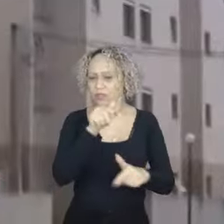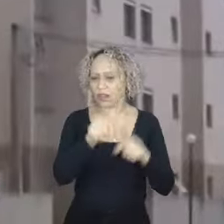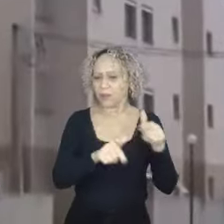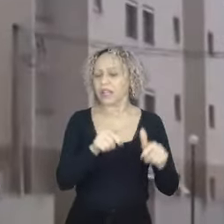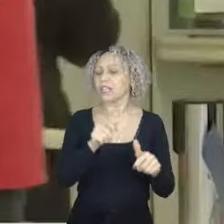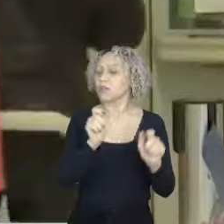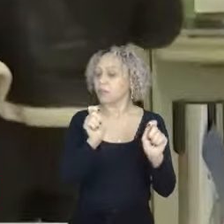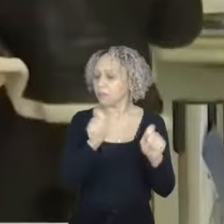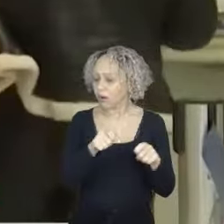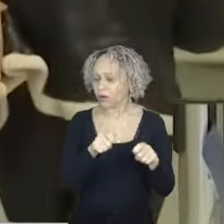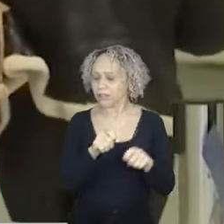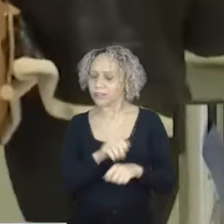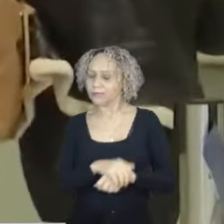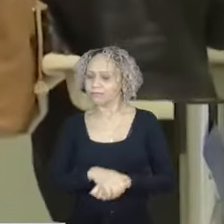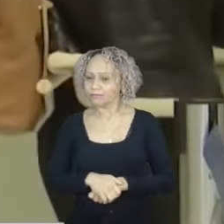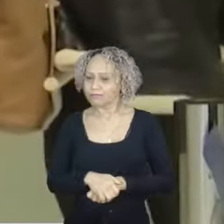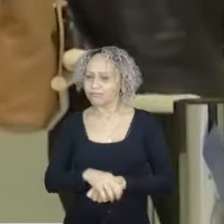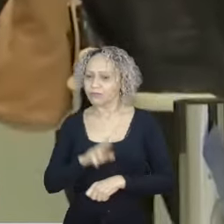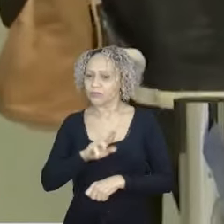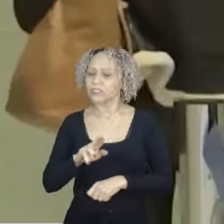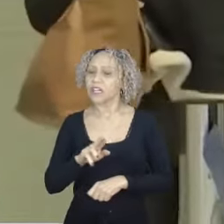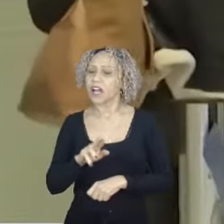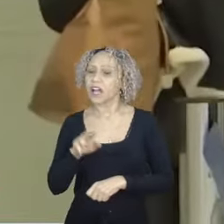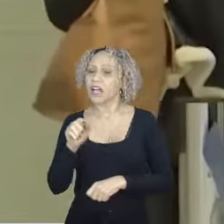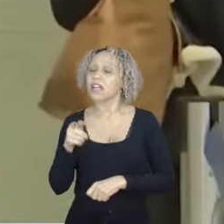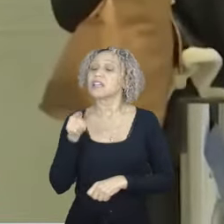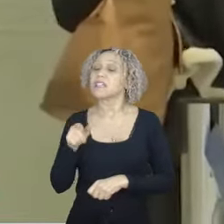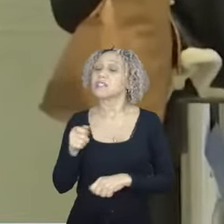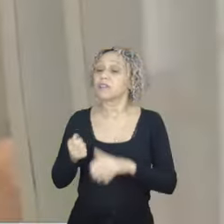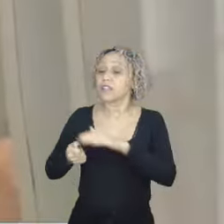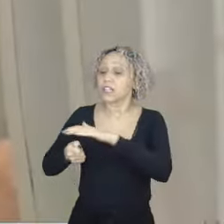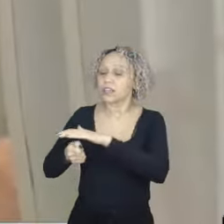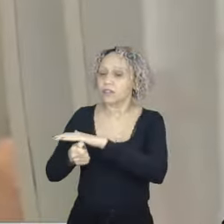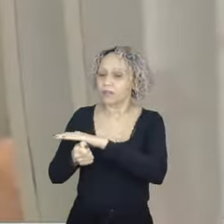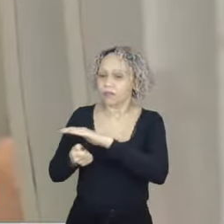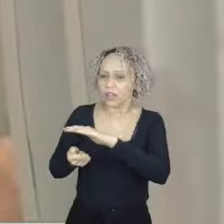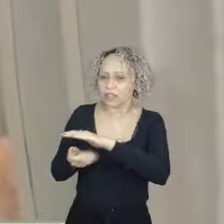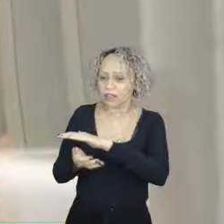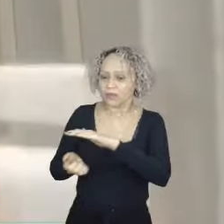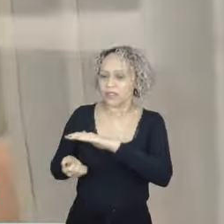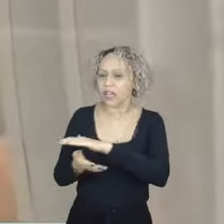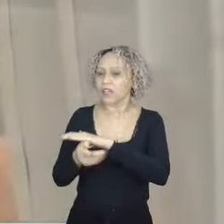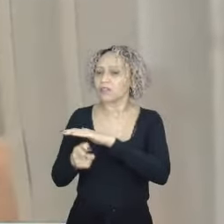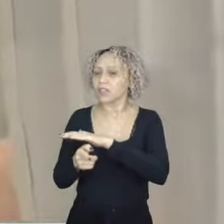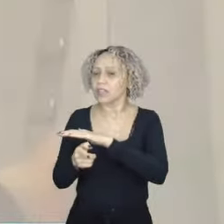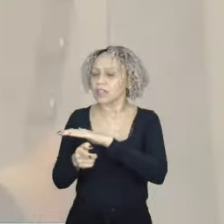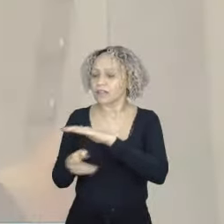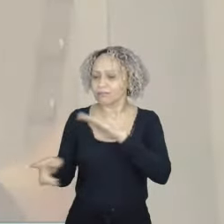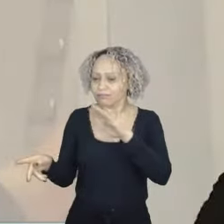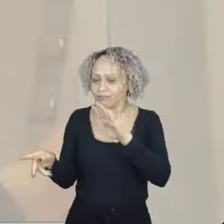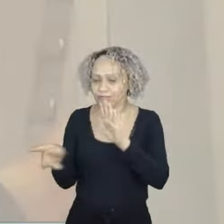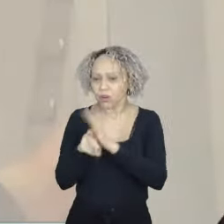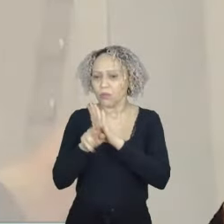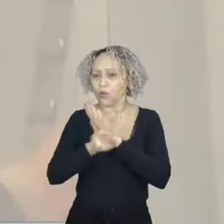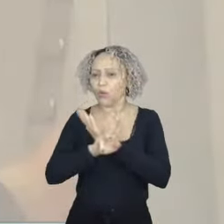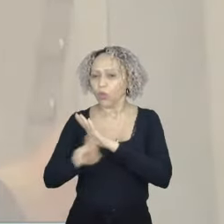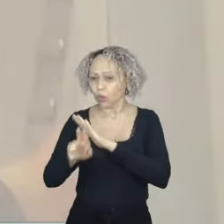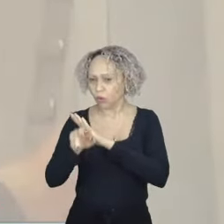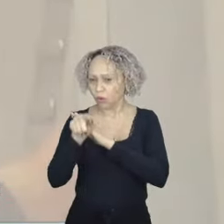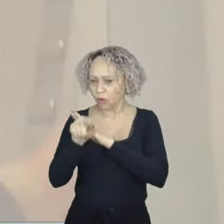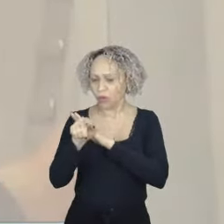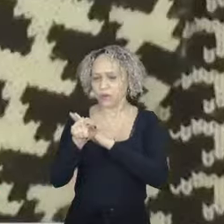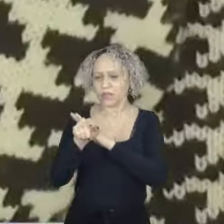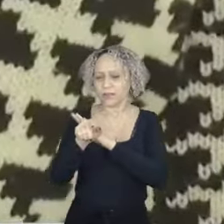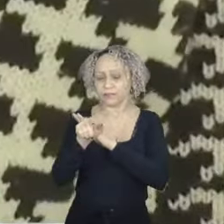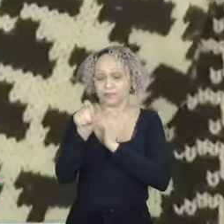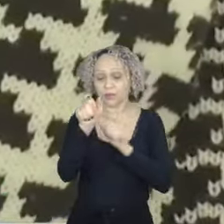será depositada mensalmente em uma conta vinculada em seu nome no fundo de garantia. É como se a renda do